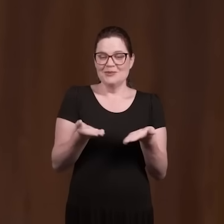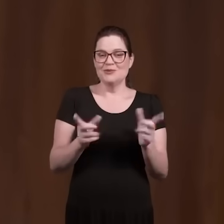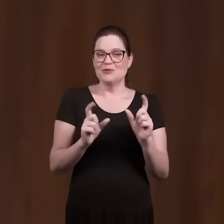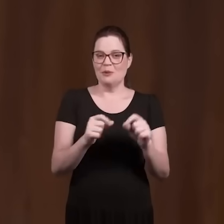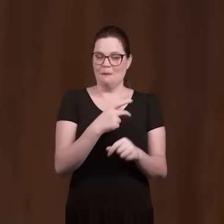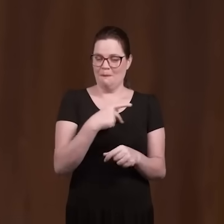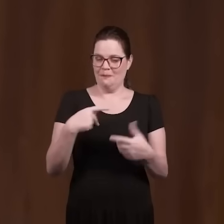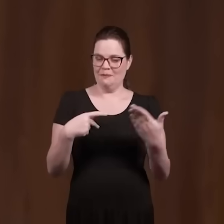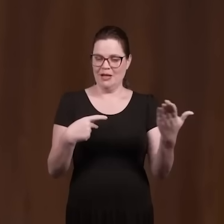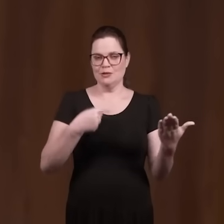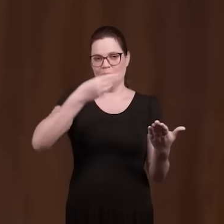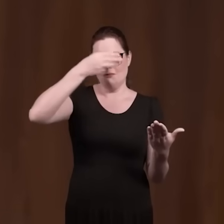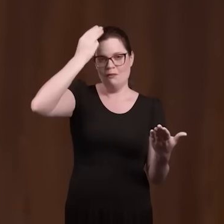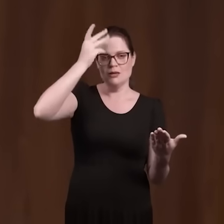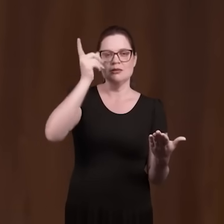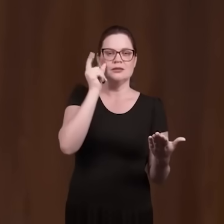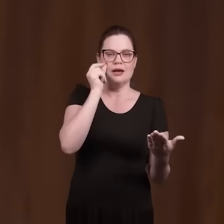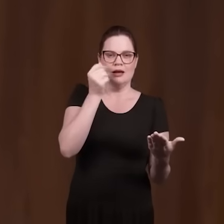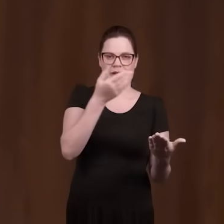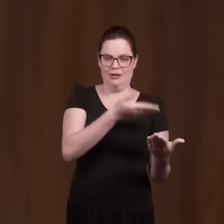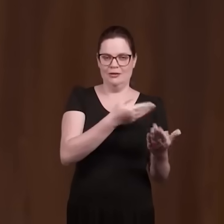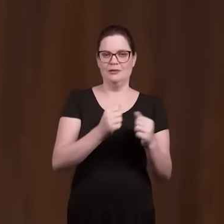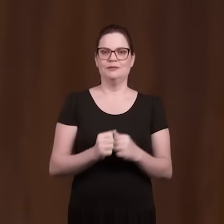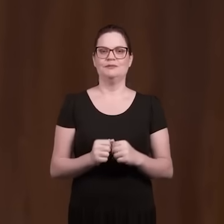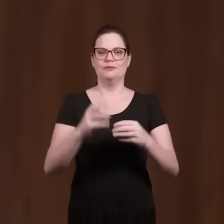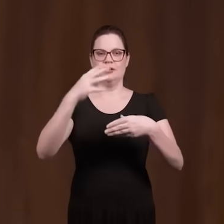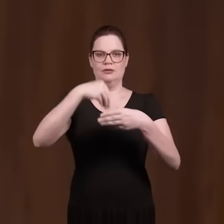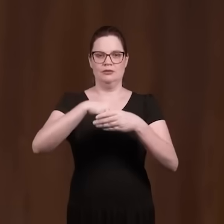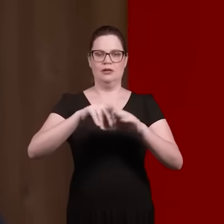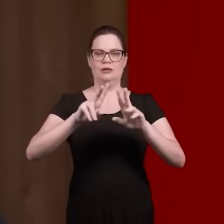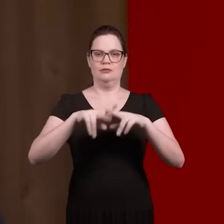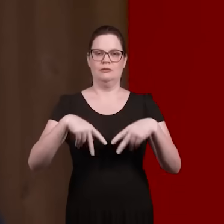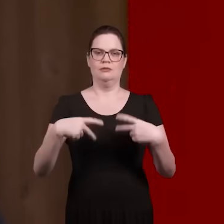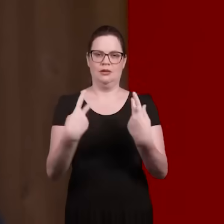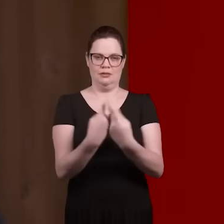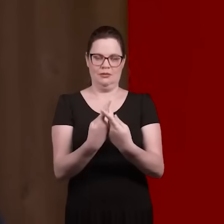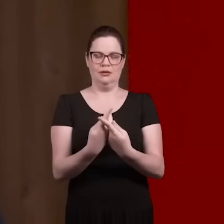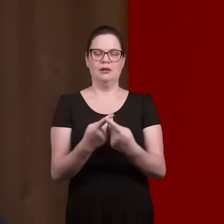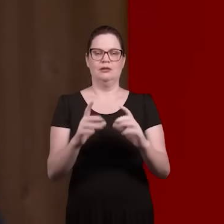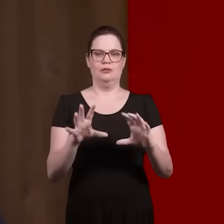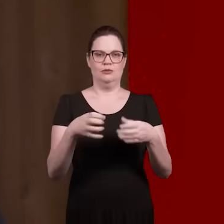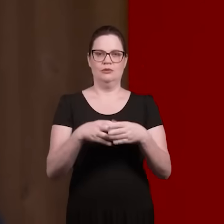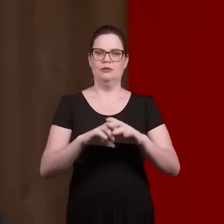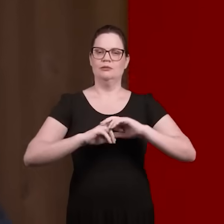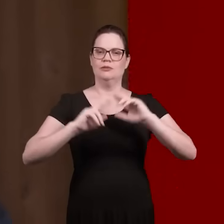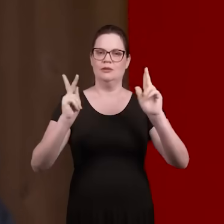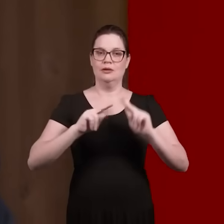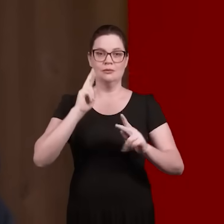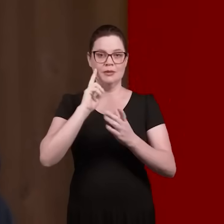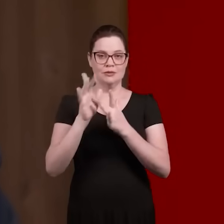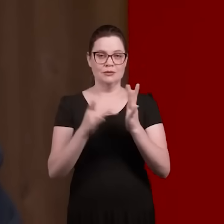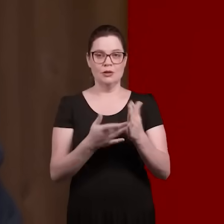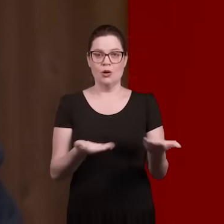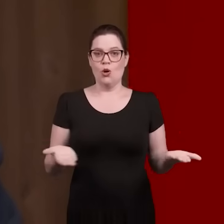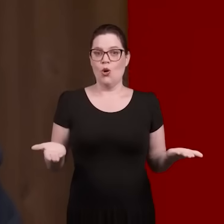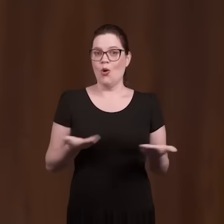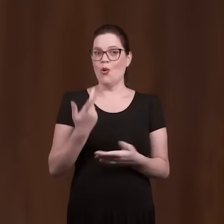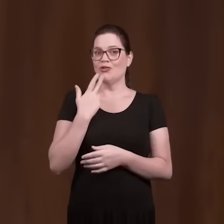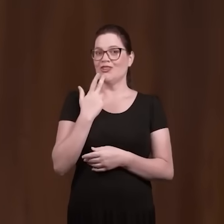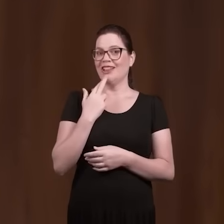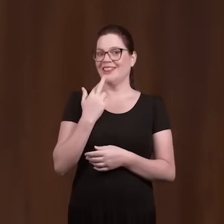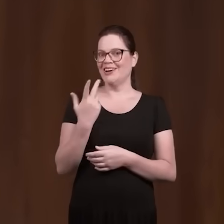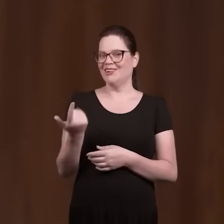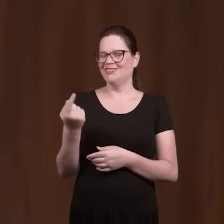com o pastor Marcelo Ferreira, membro do Conselho Presbiteral. Paz do Senhor a todos. Então, e hoje